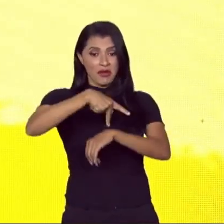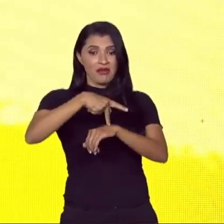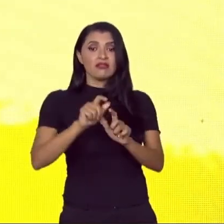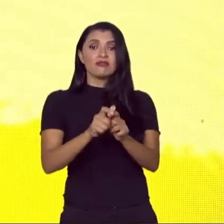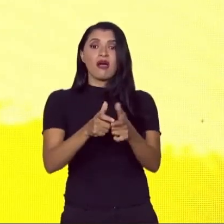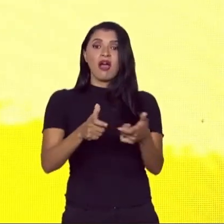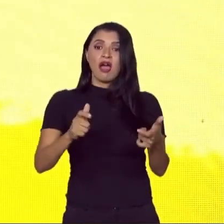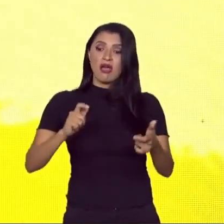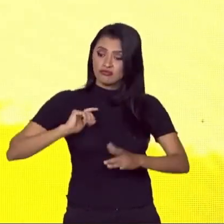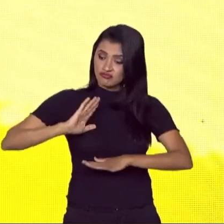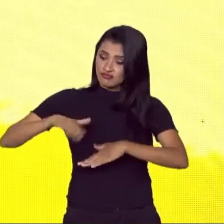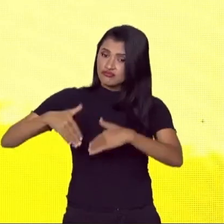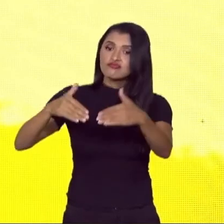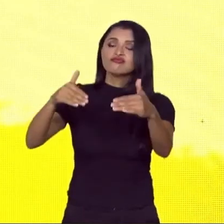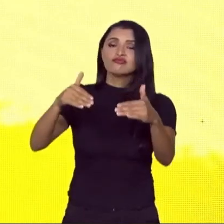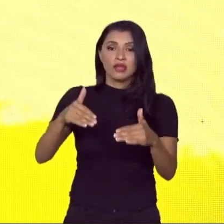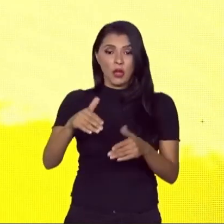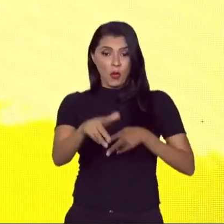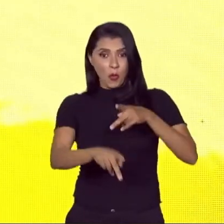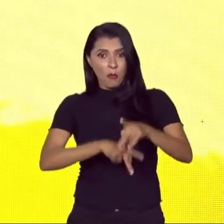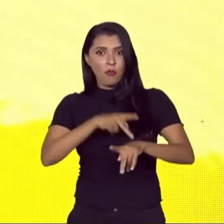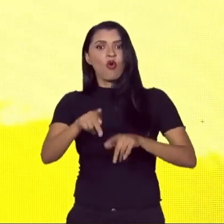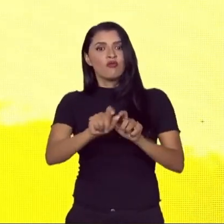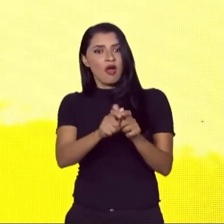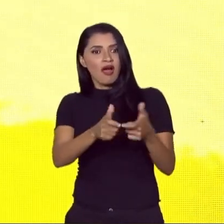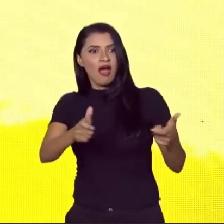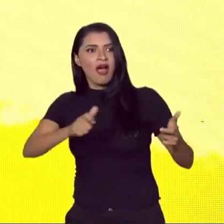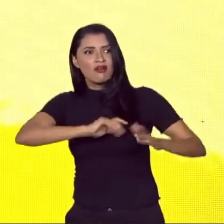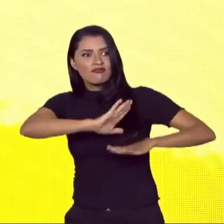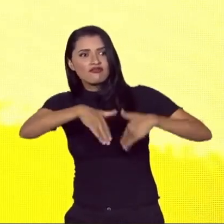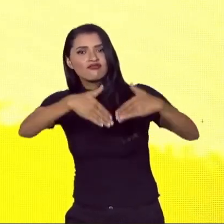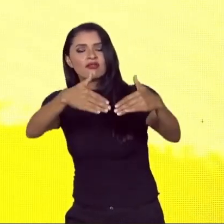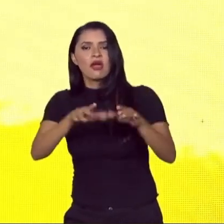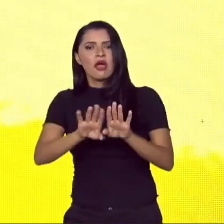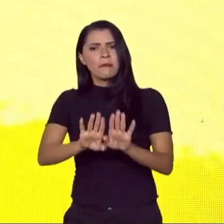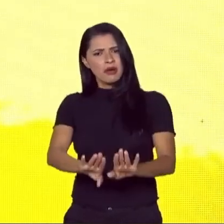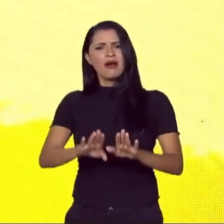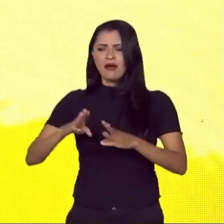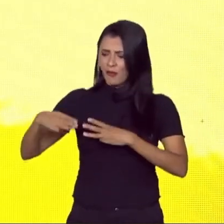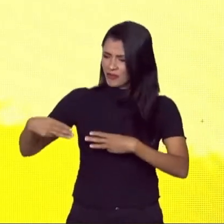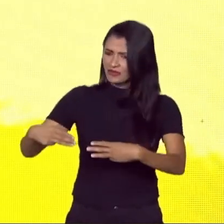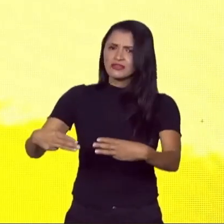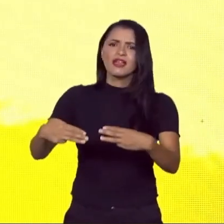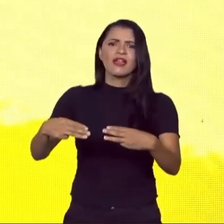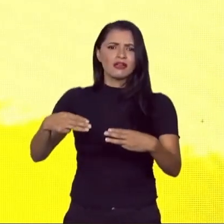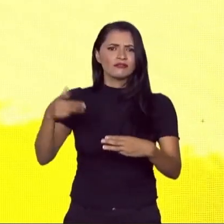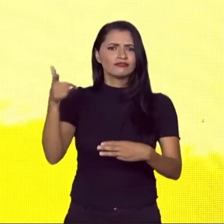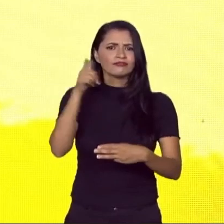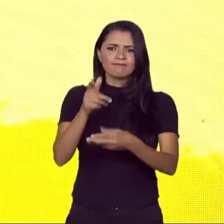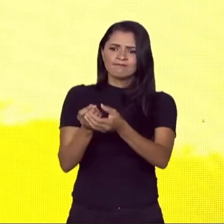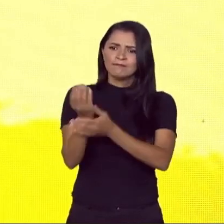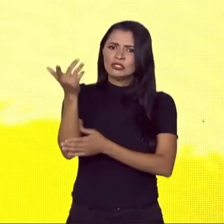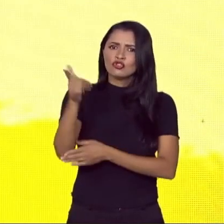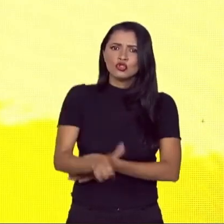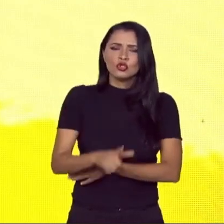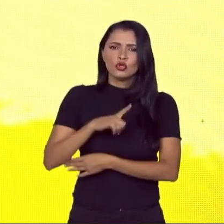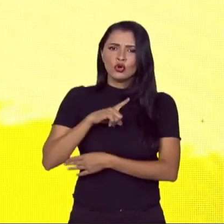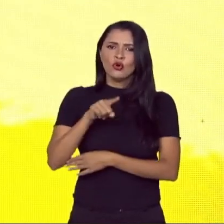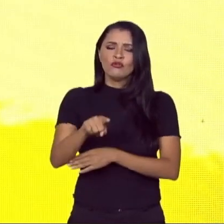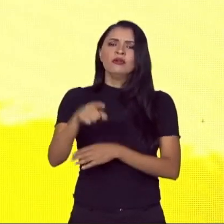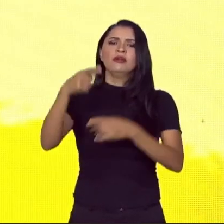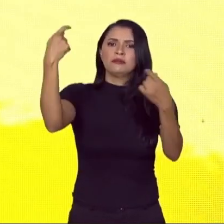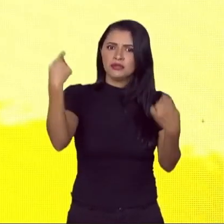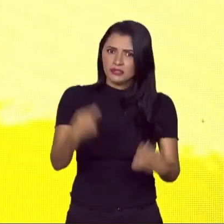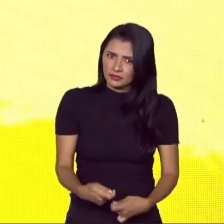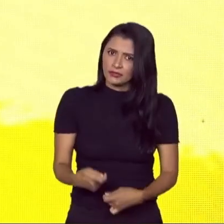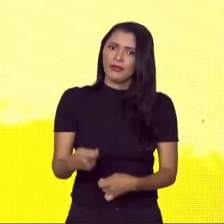cresceu, o povo cresceu, mas os ministérios, para a gente recriar os ministérios que precisavam